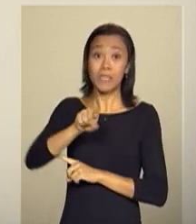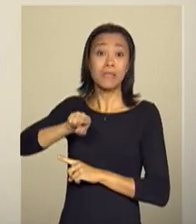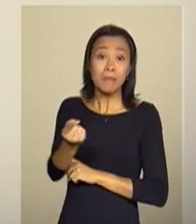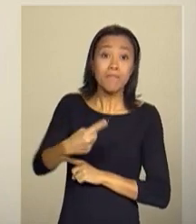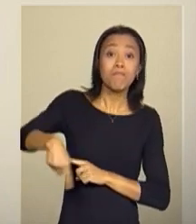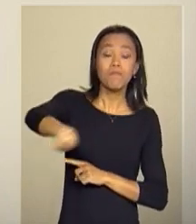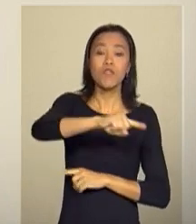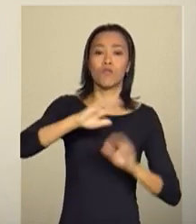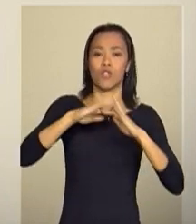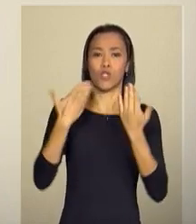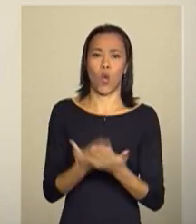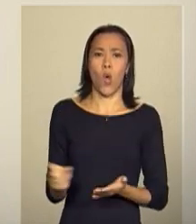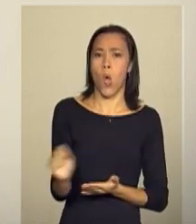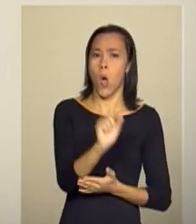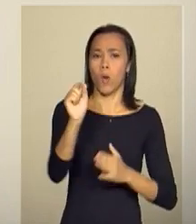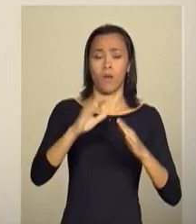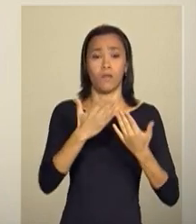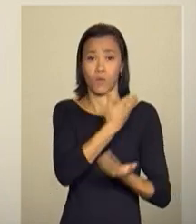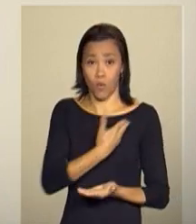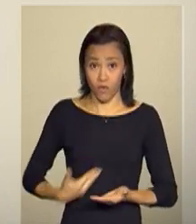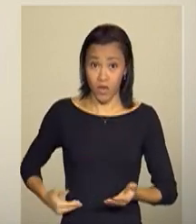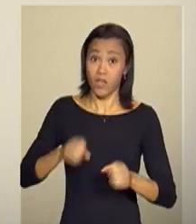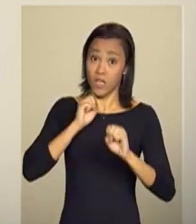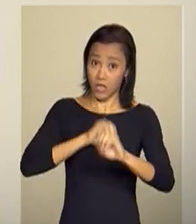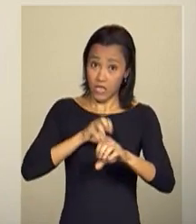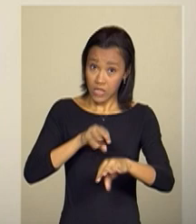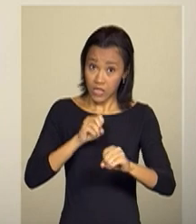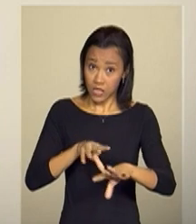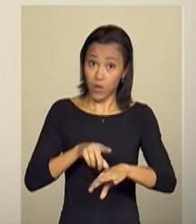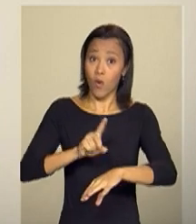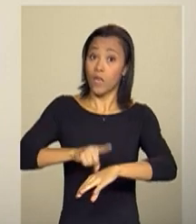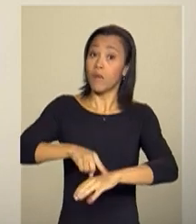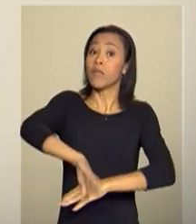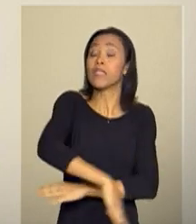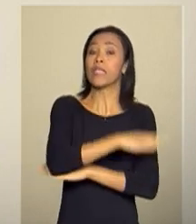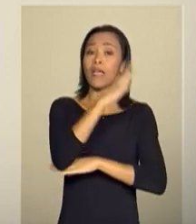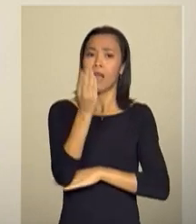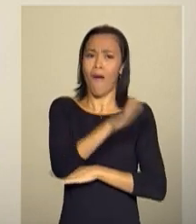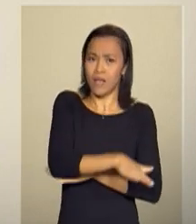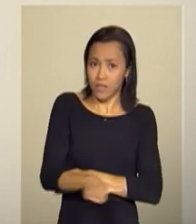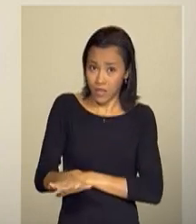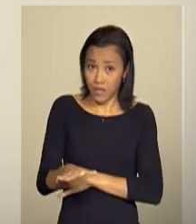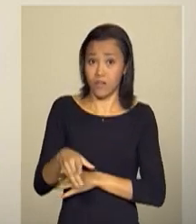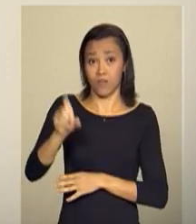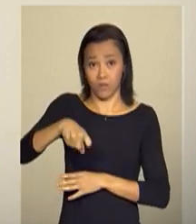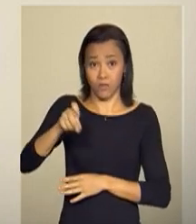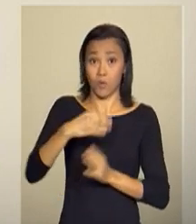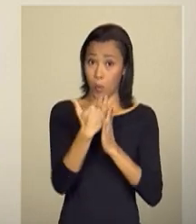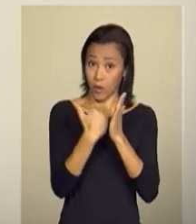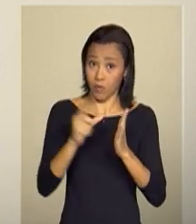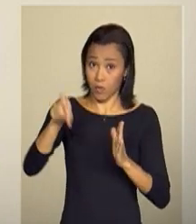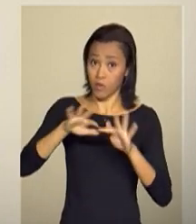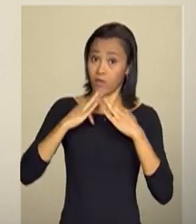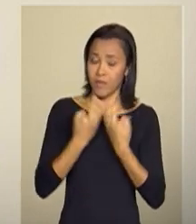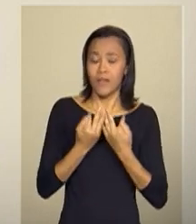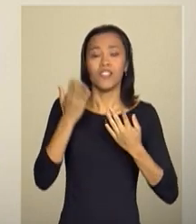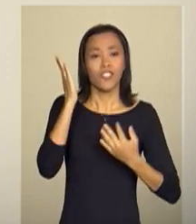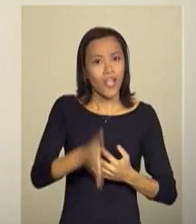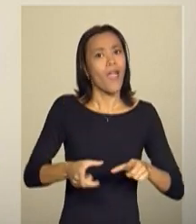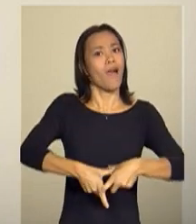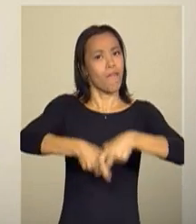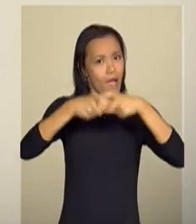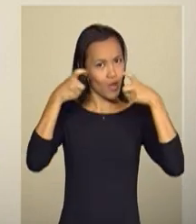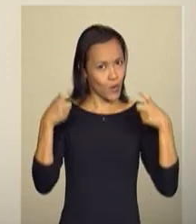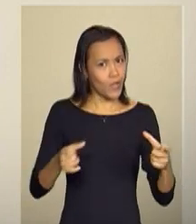escolas públicas que oferecem ensino em tempo integral as crianças do Bolsa Família já são a maioria